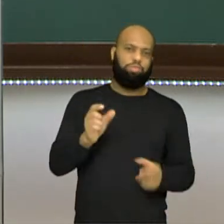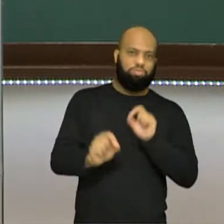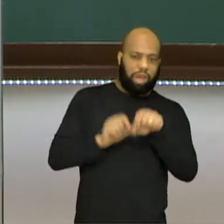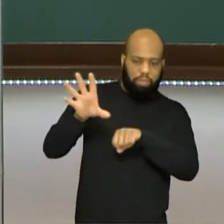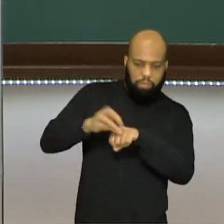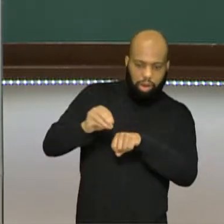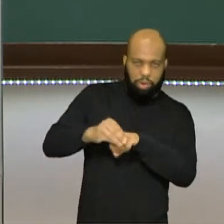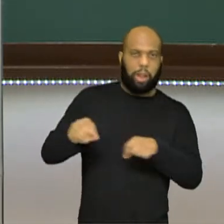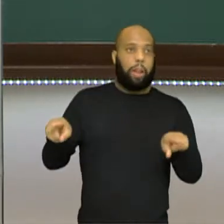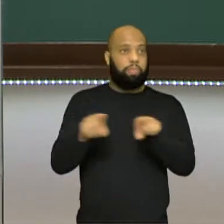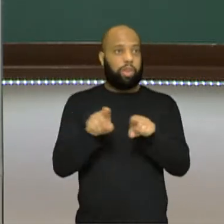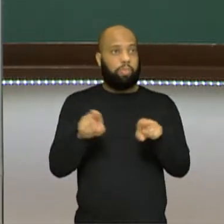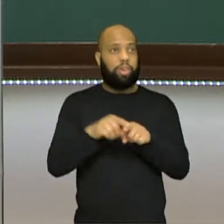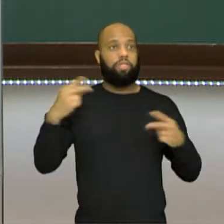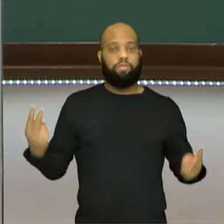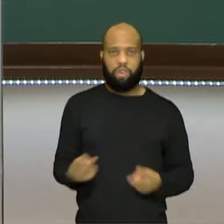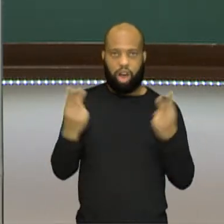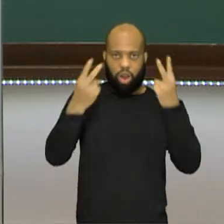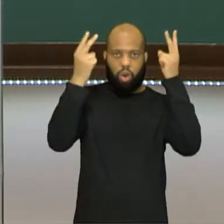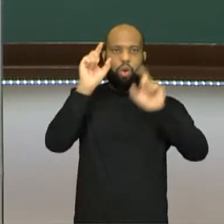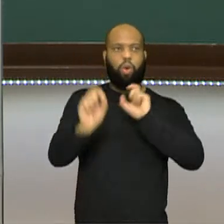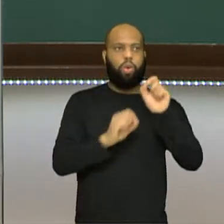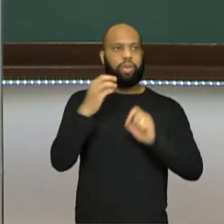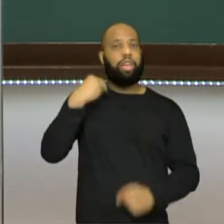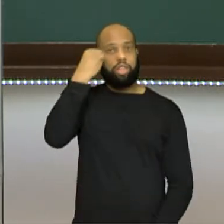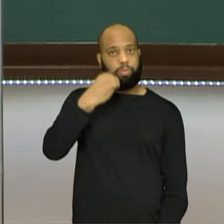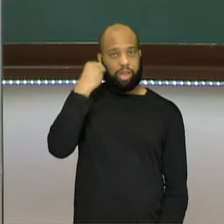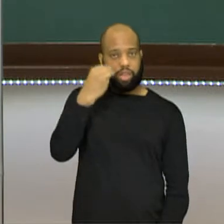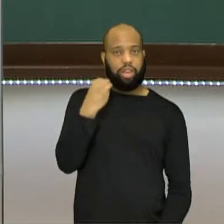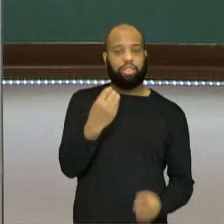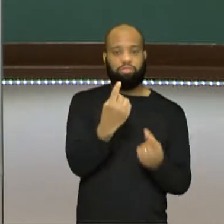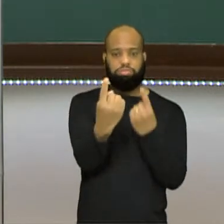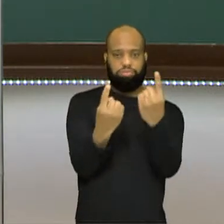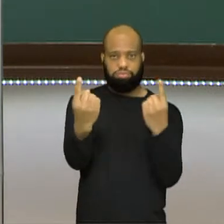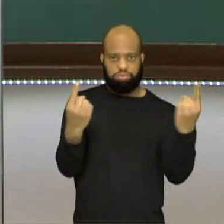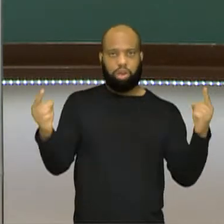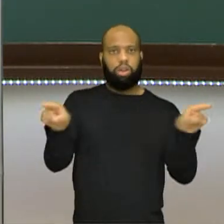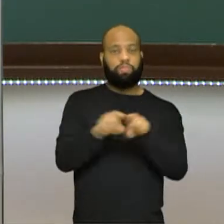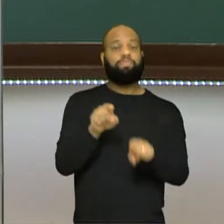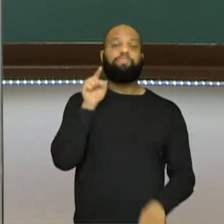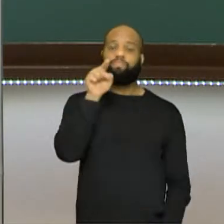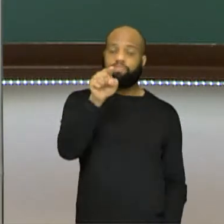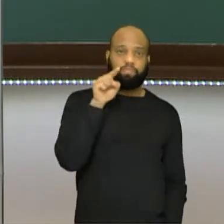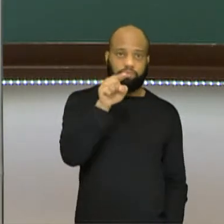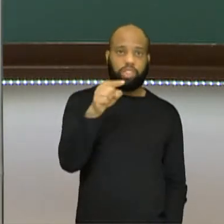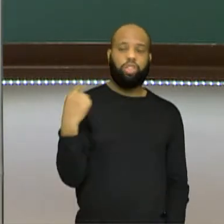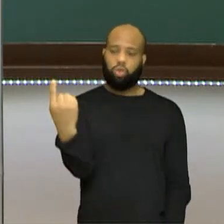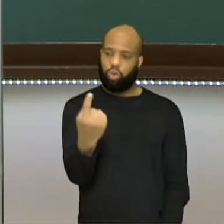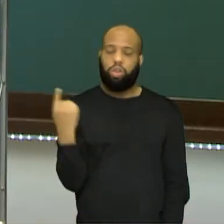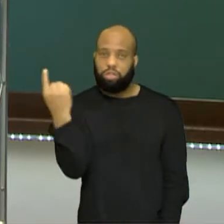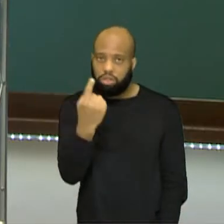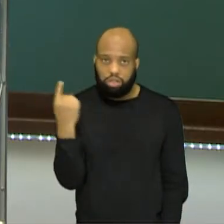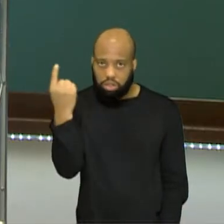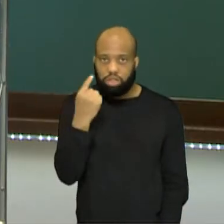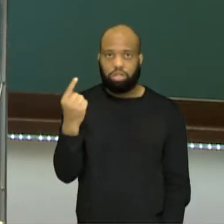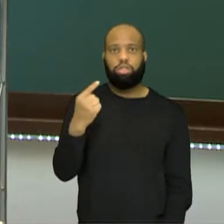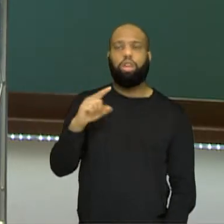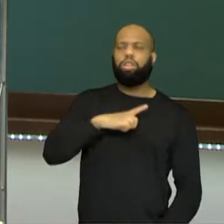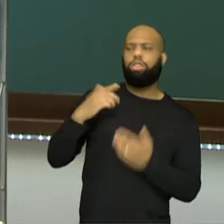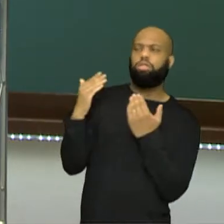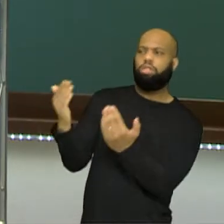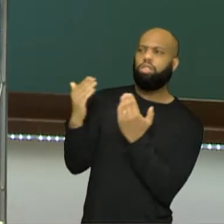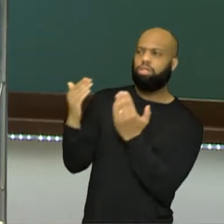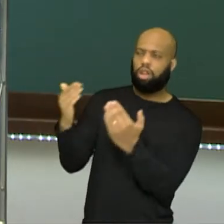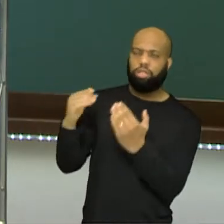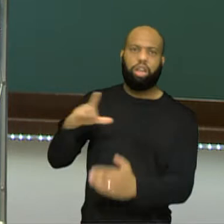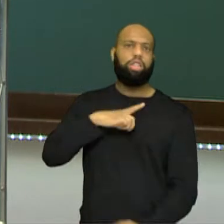mesma forma que se valoriza a experiência do indivíduo. Você, sozinho, deparando-se, por exemplo,